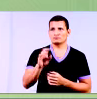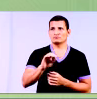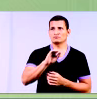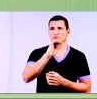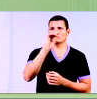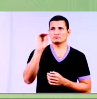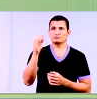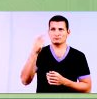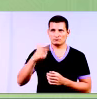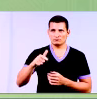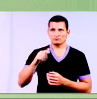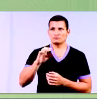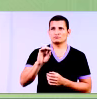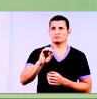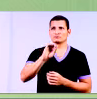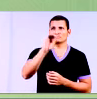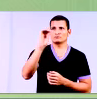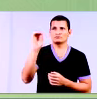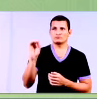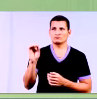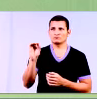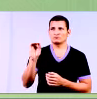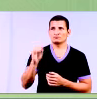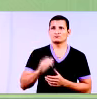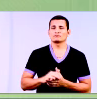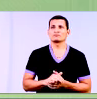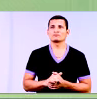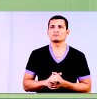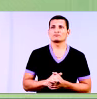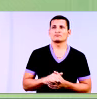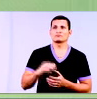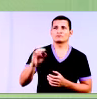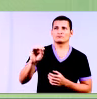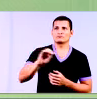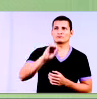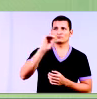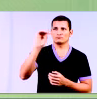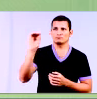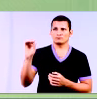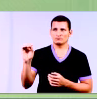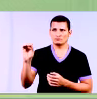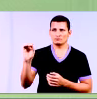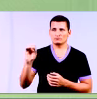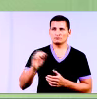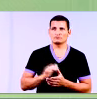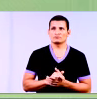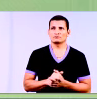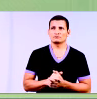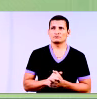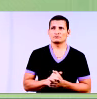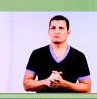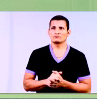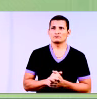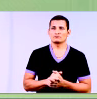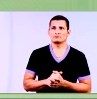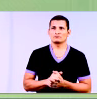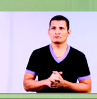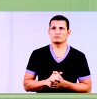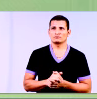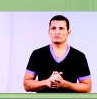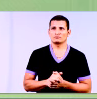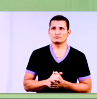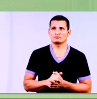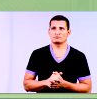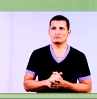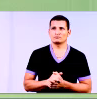aqui e repito aqui. Aí eu pego o 0 e coloco aqui. Depois eu pego esse 1 e coloco aqui. Aí eu boto o sinal de soma